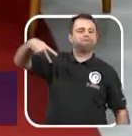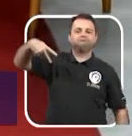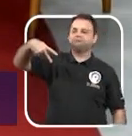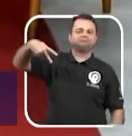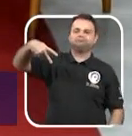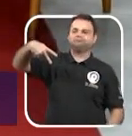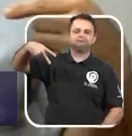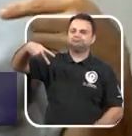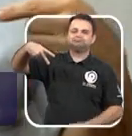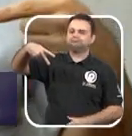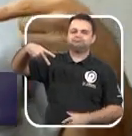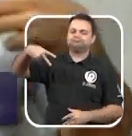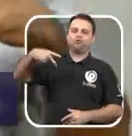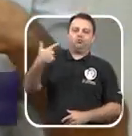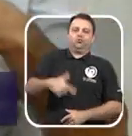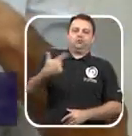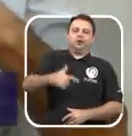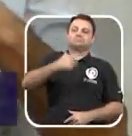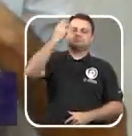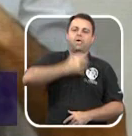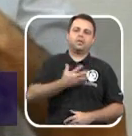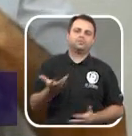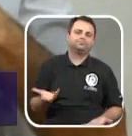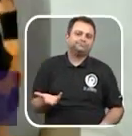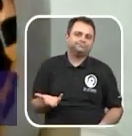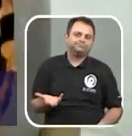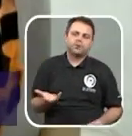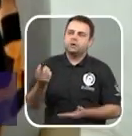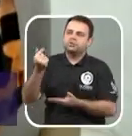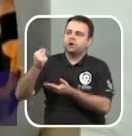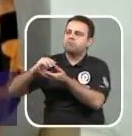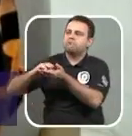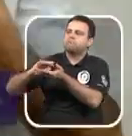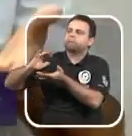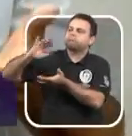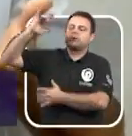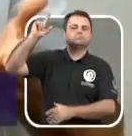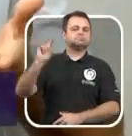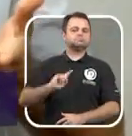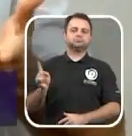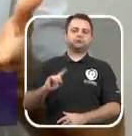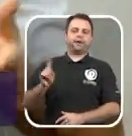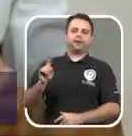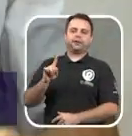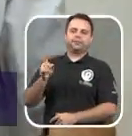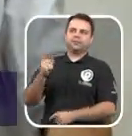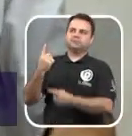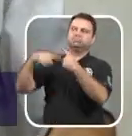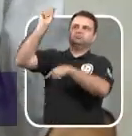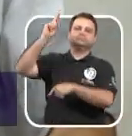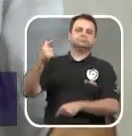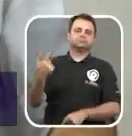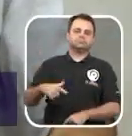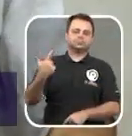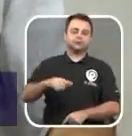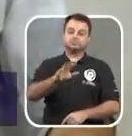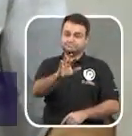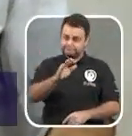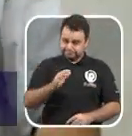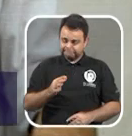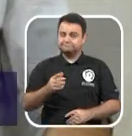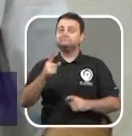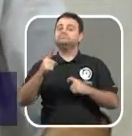Prev. Isso é muito sério. Não tem um aporte renovado aí. Não tem retorno. Imagina quantos médicos não